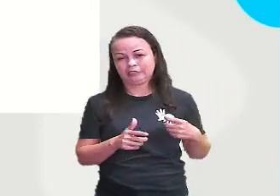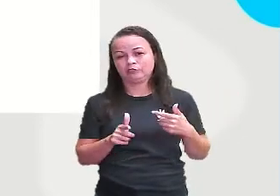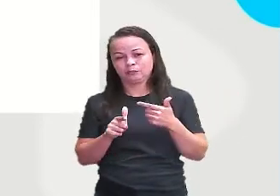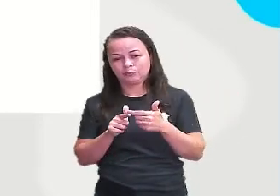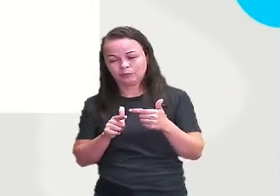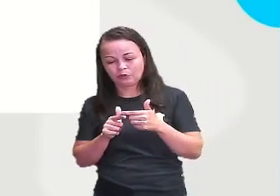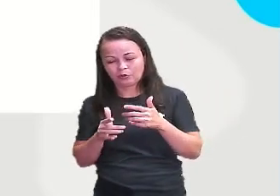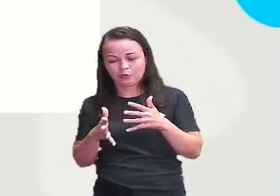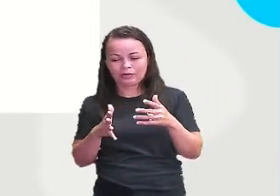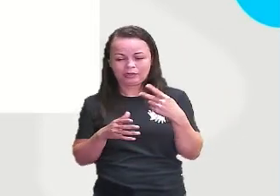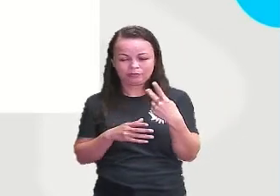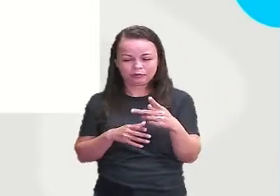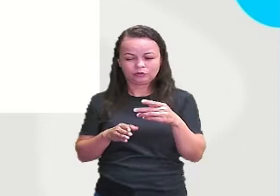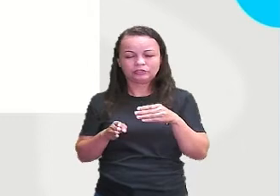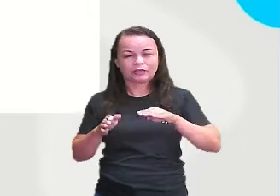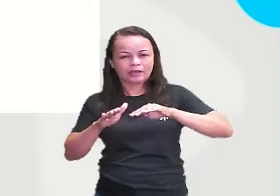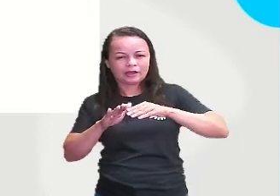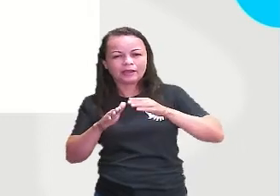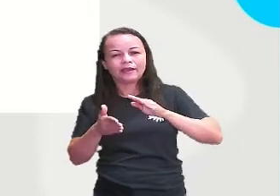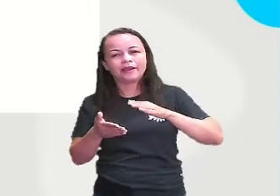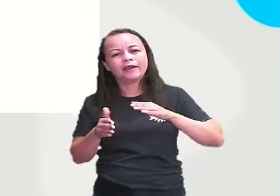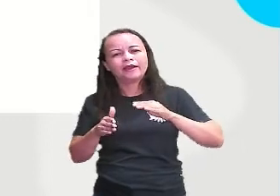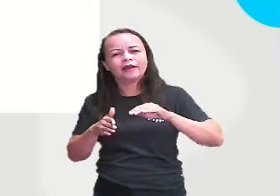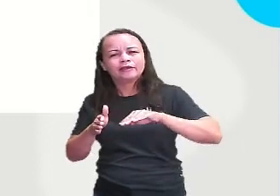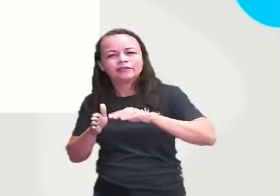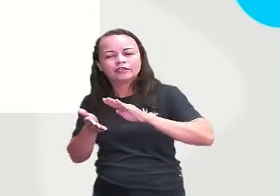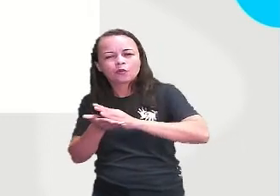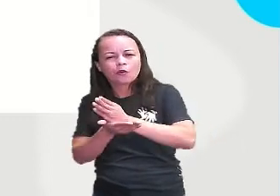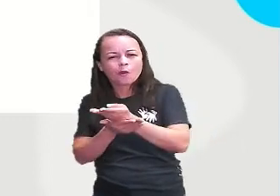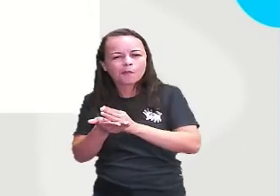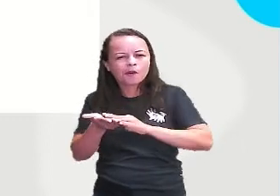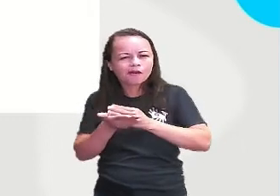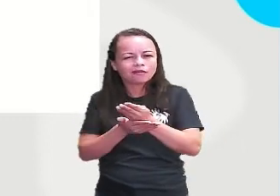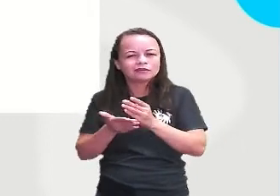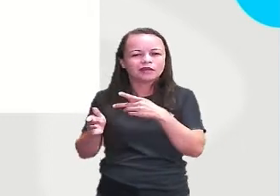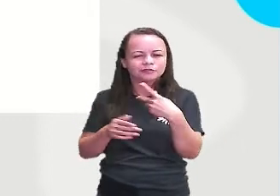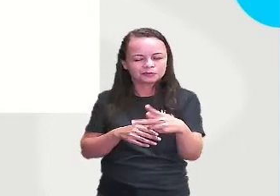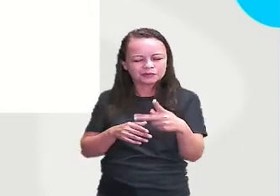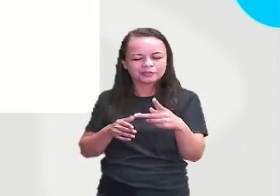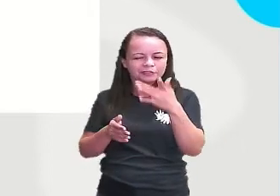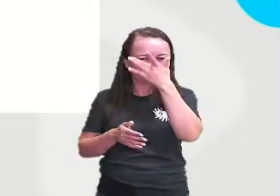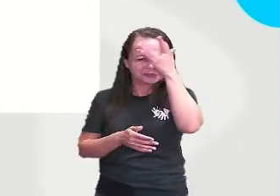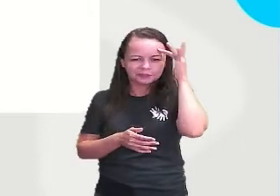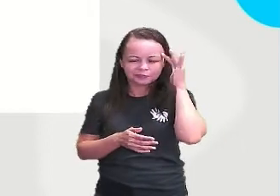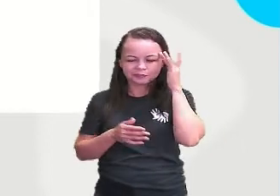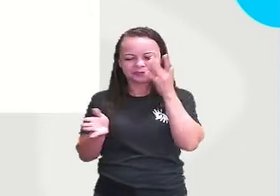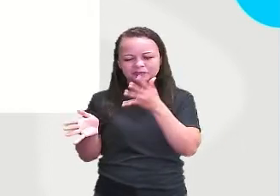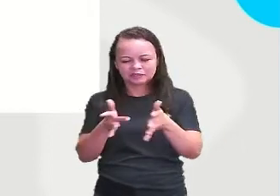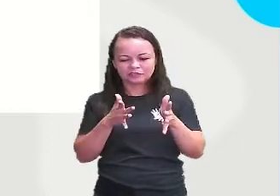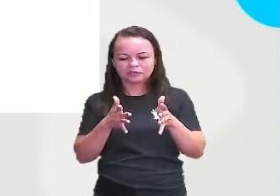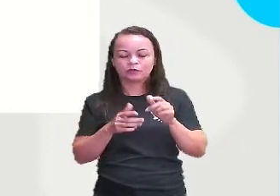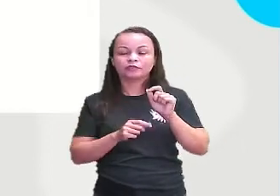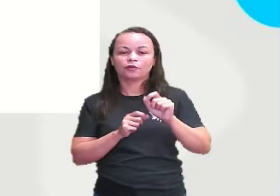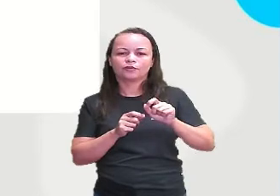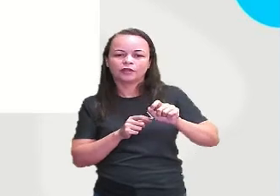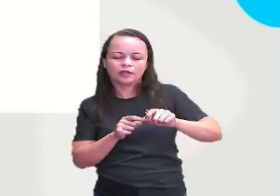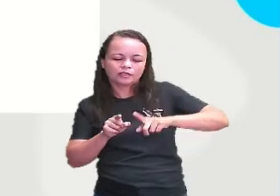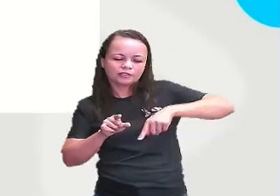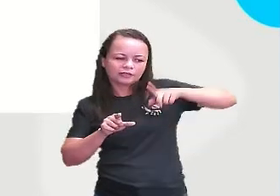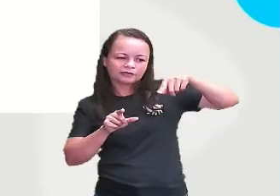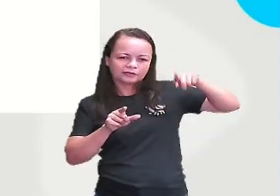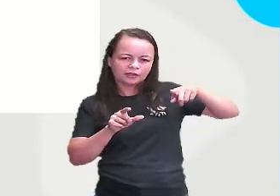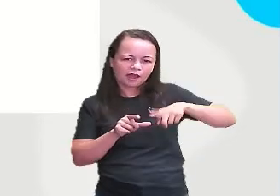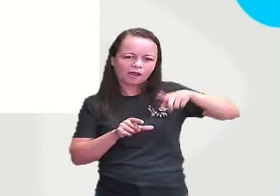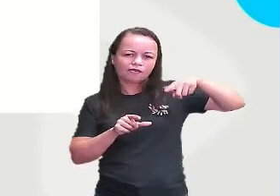incomodando esses personagens. Então a propriedade aí do som seria a propriedade da intensidade do som,